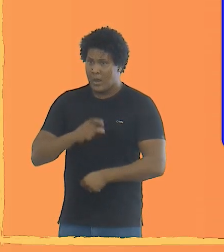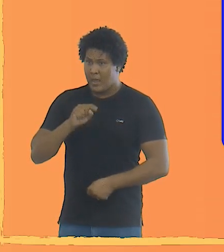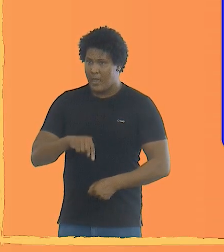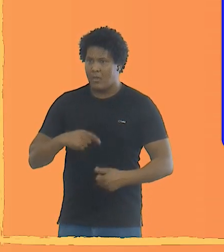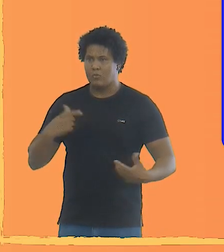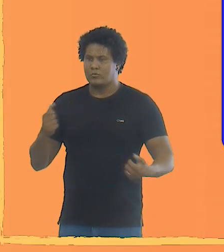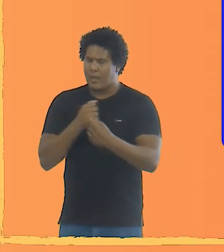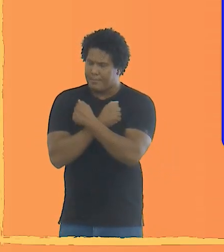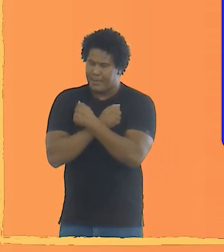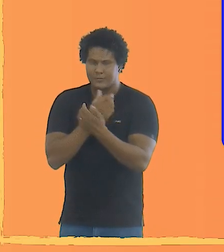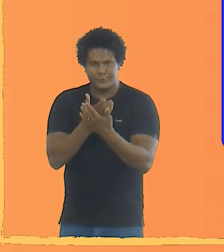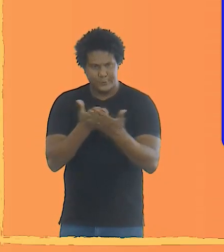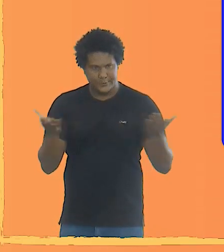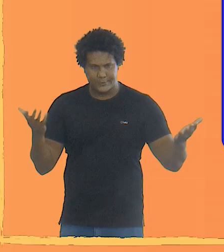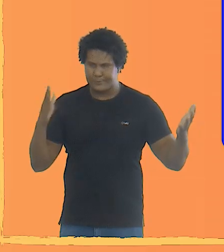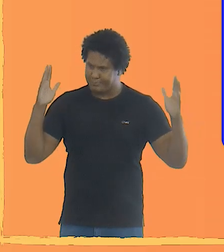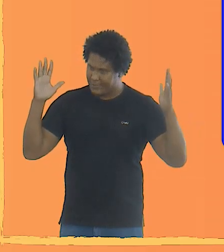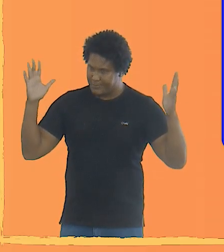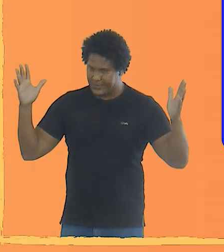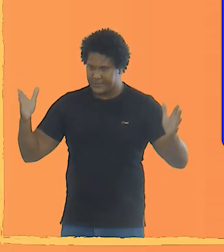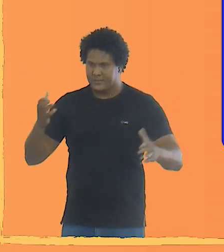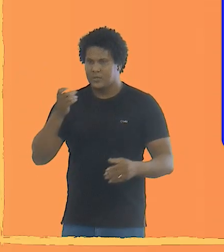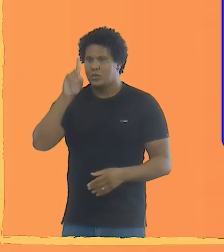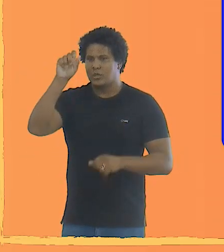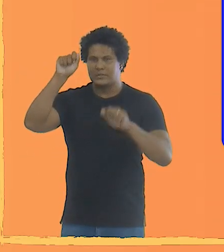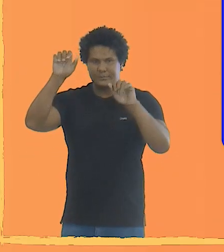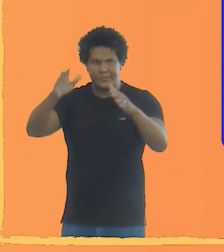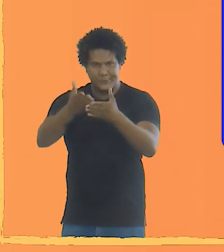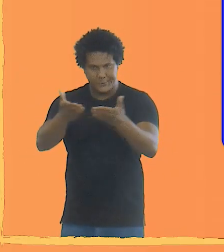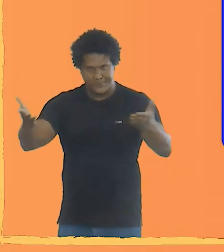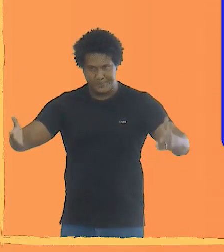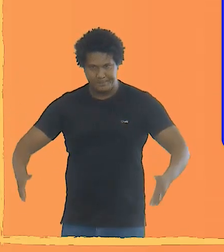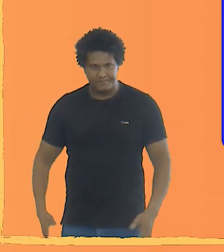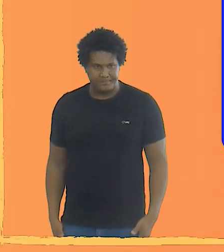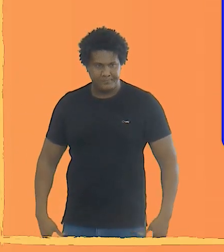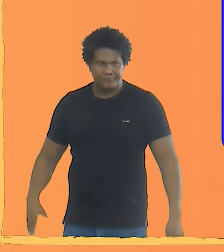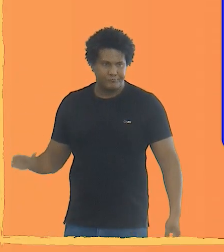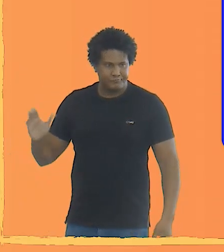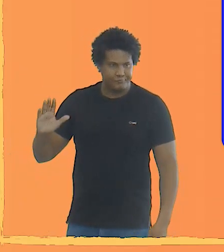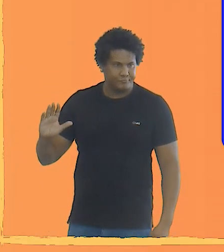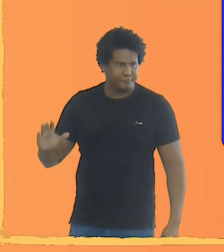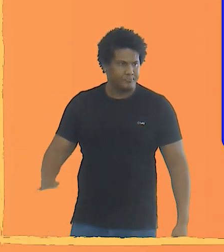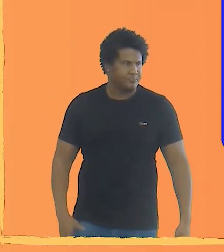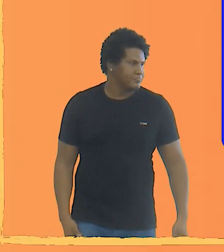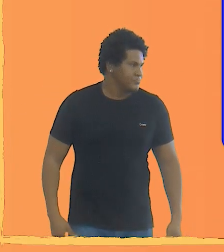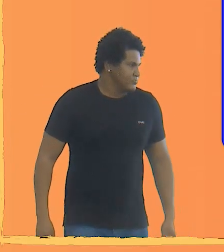junto a aprovação, tá bom? Fiquem com Deus, obrigado por tudo, gente. Até a próxima. Tchau, gente. Valeu, galera.